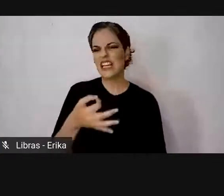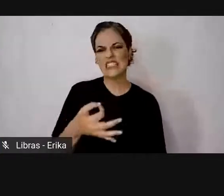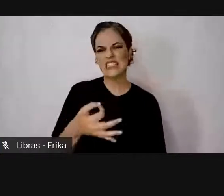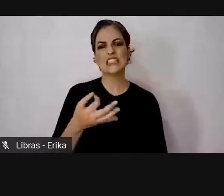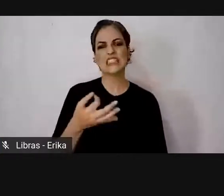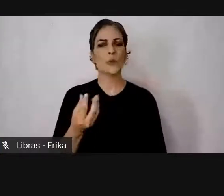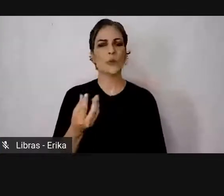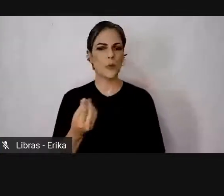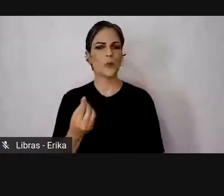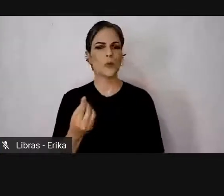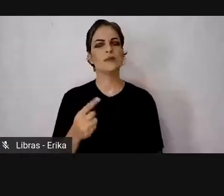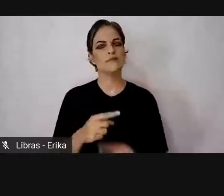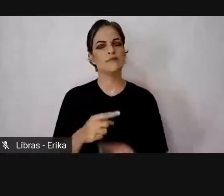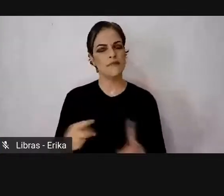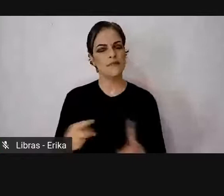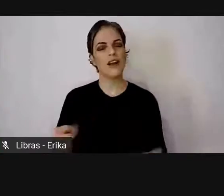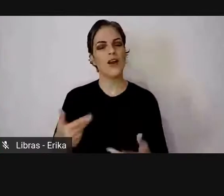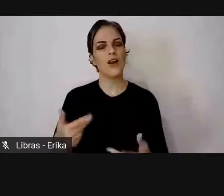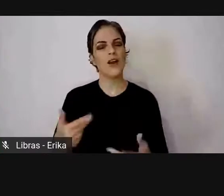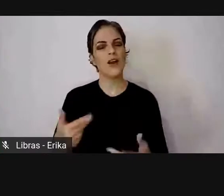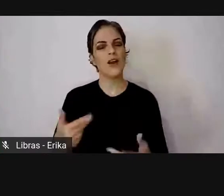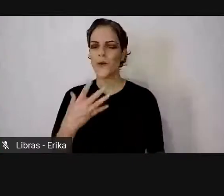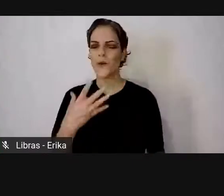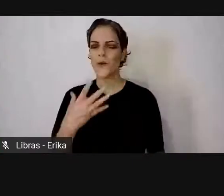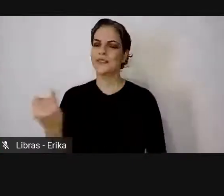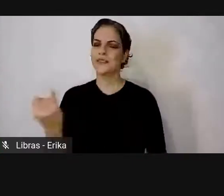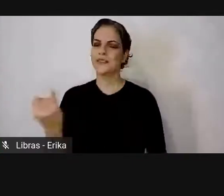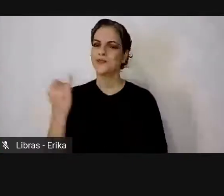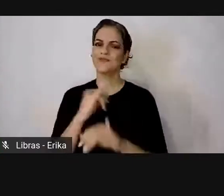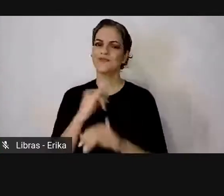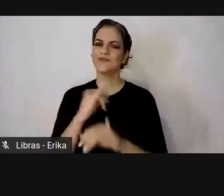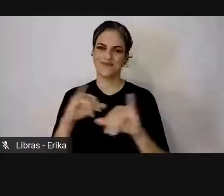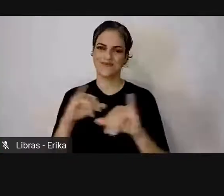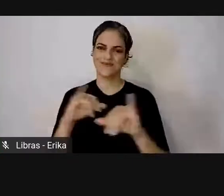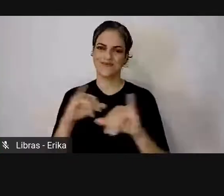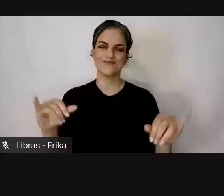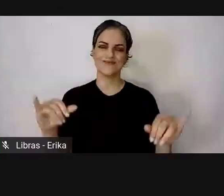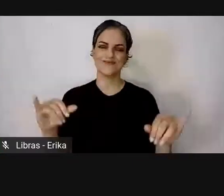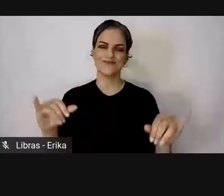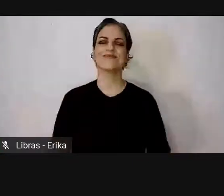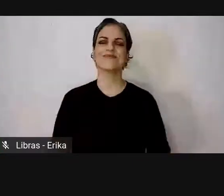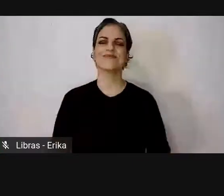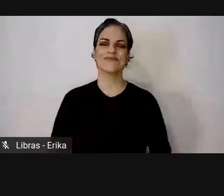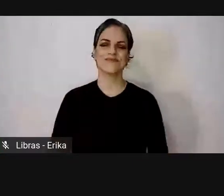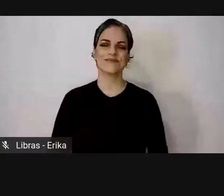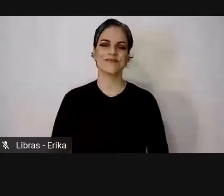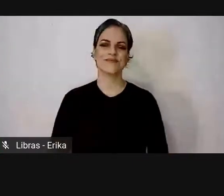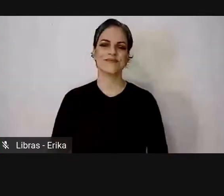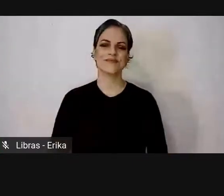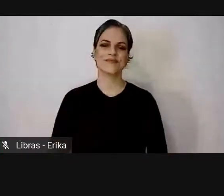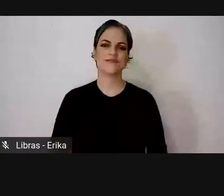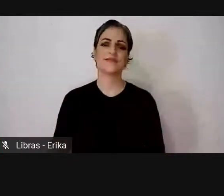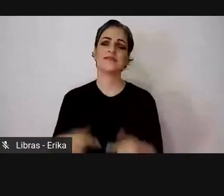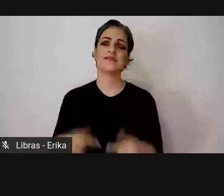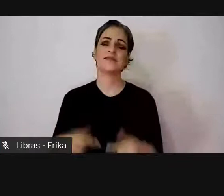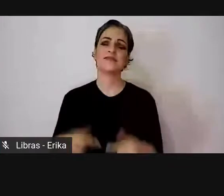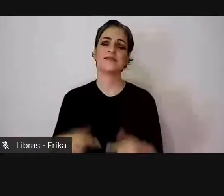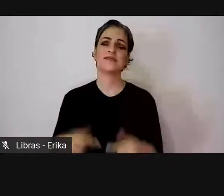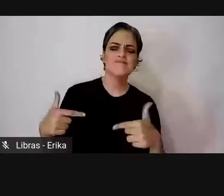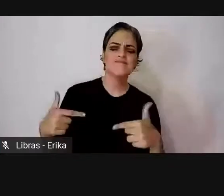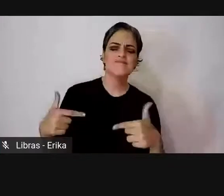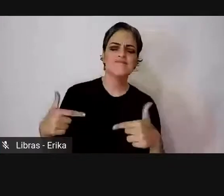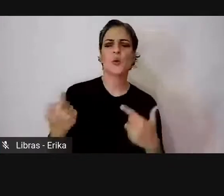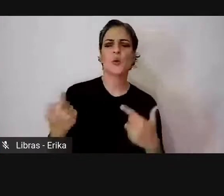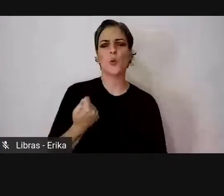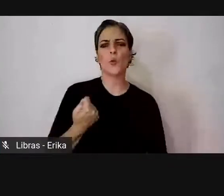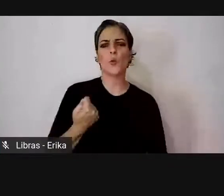Bom, então, já para o final do meu trabalho na Câmara dos Deputados, eu estava trabalhando na Procuradoria Especial da Mulher da